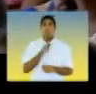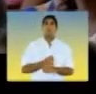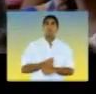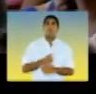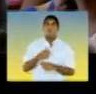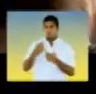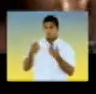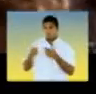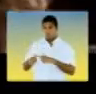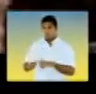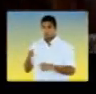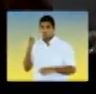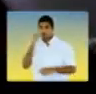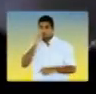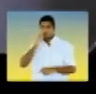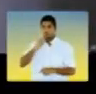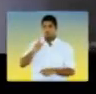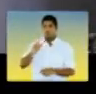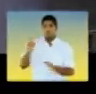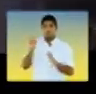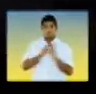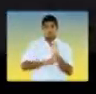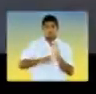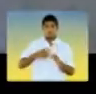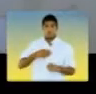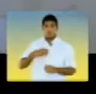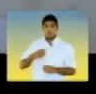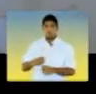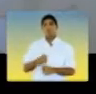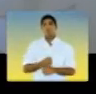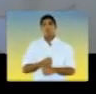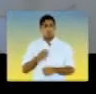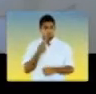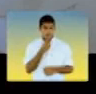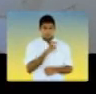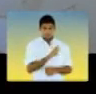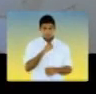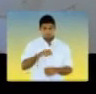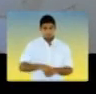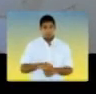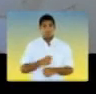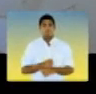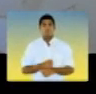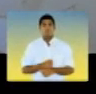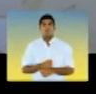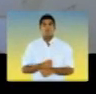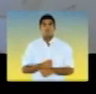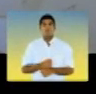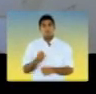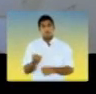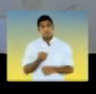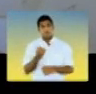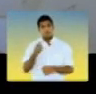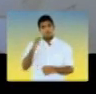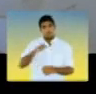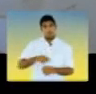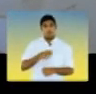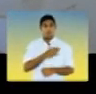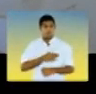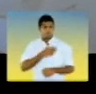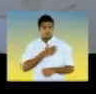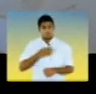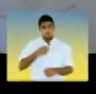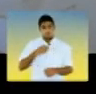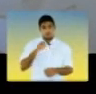veio resgatar a dignidade de seus filhos. Estou alcançando uma vitória. Você percebe que ele gosta disso aqui?